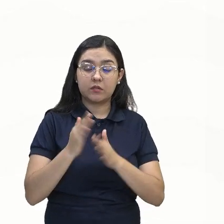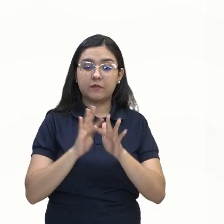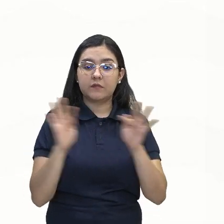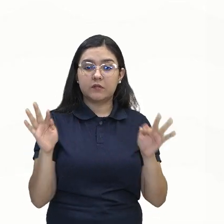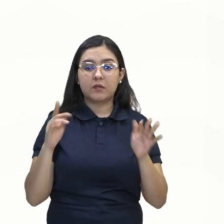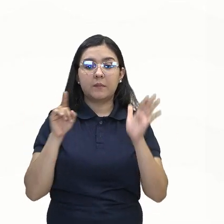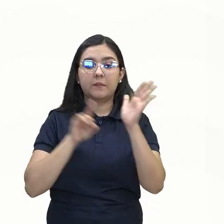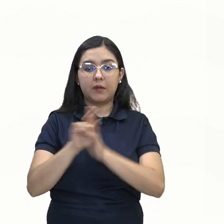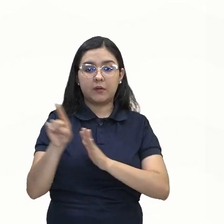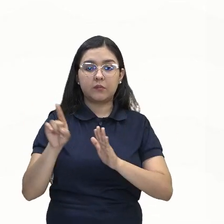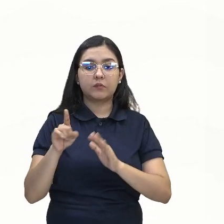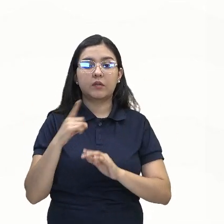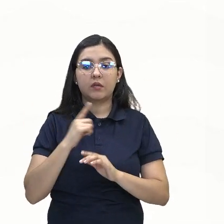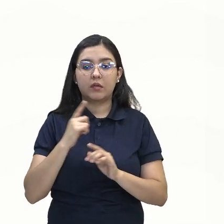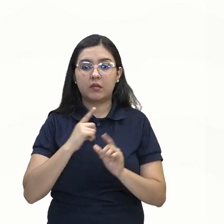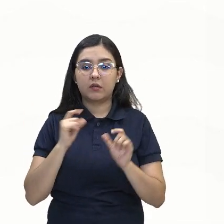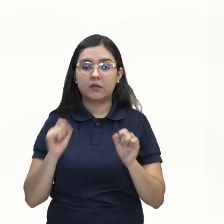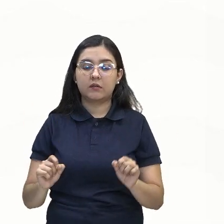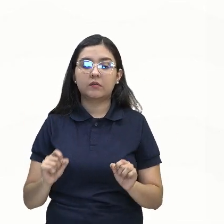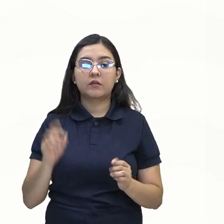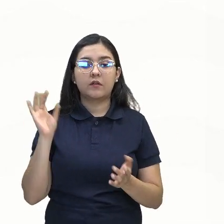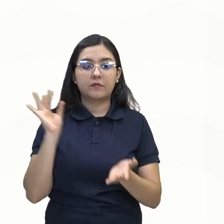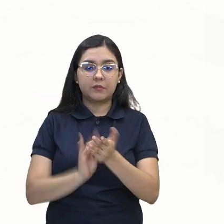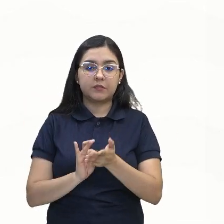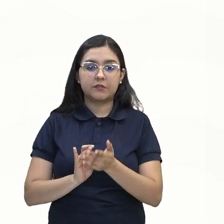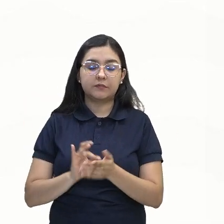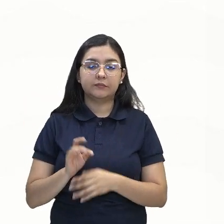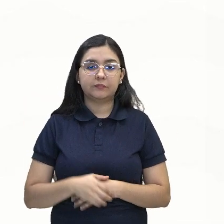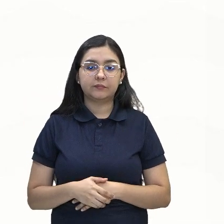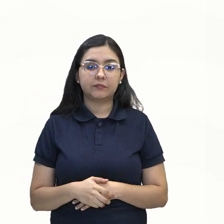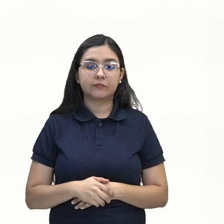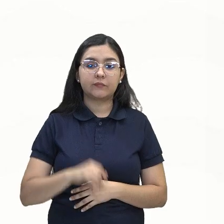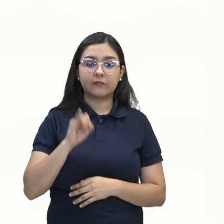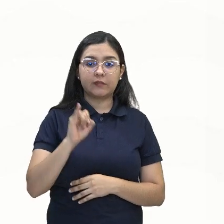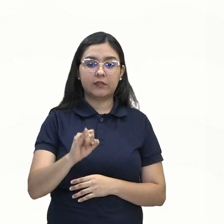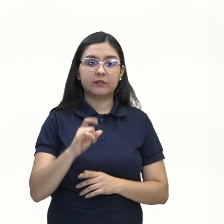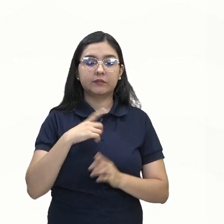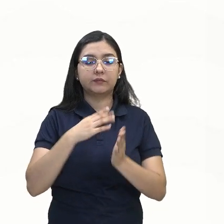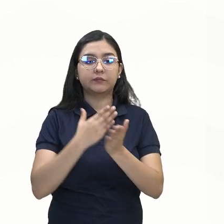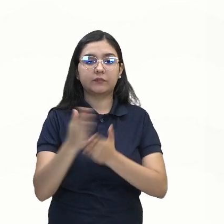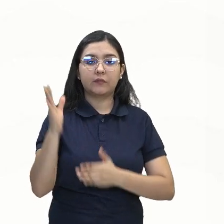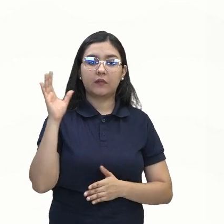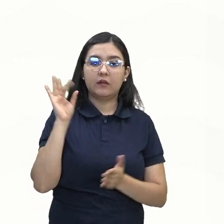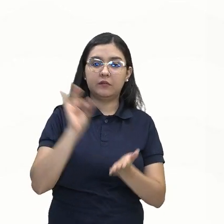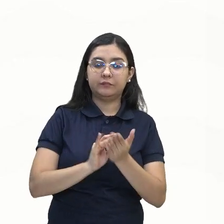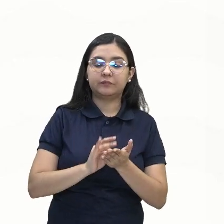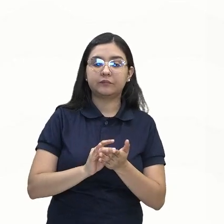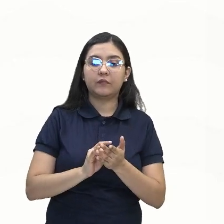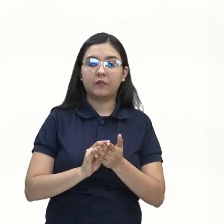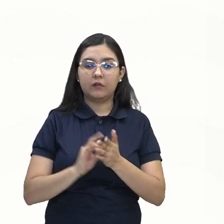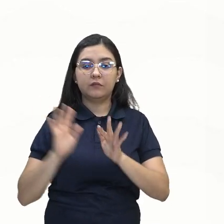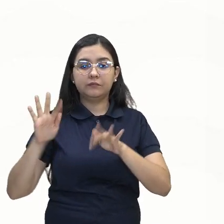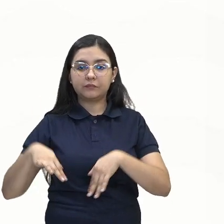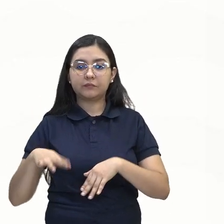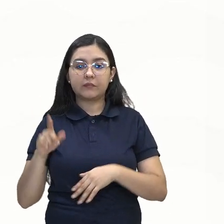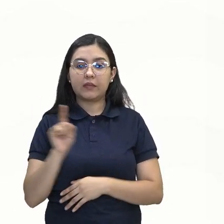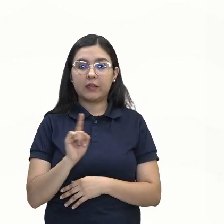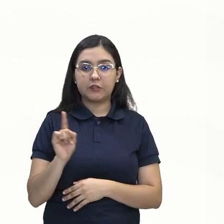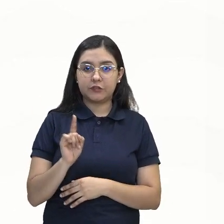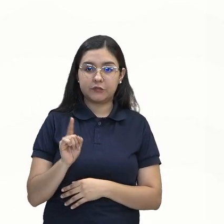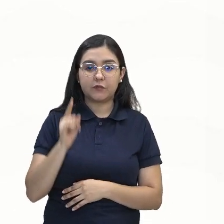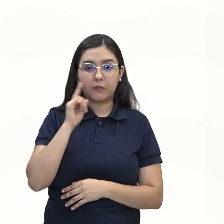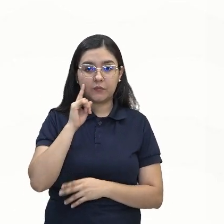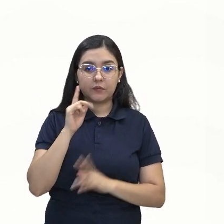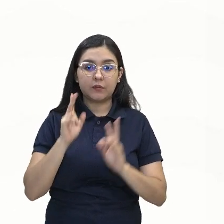pergunta tem que vir ao contrário, na forma afirmativa. Se eu estou inicialmente afirmando, a minha pergunta tem que vir na forma negativa, como aqui,